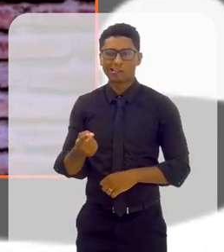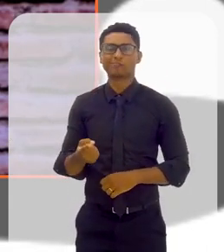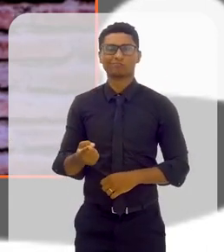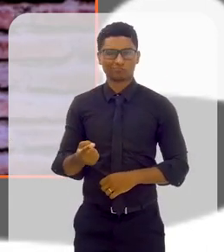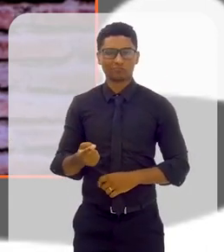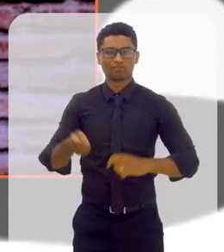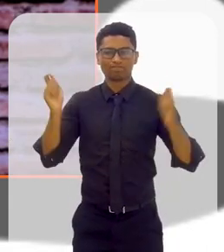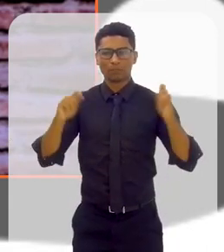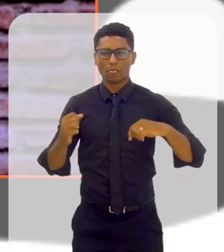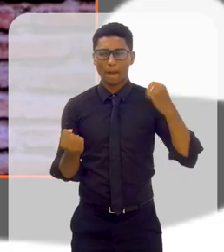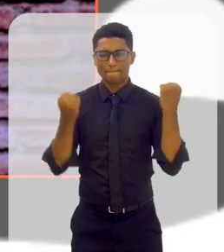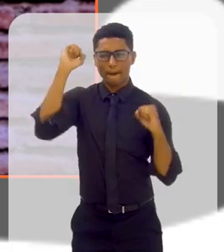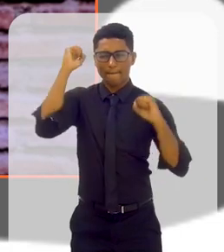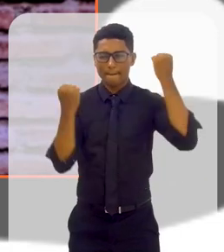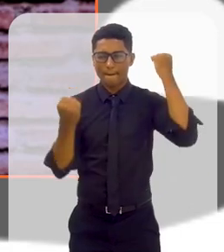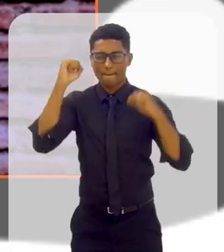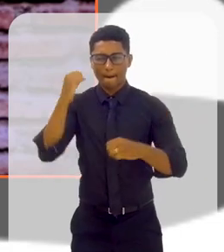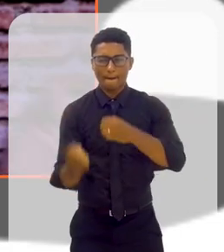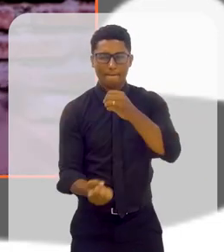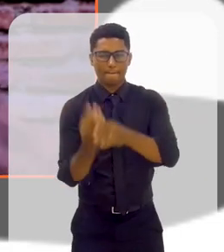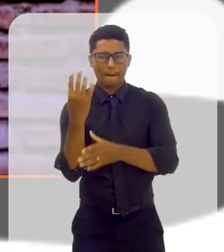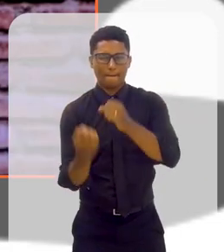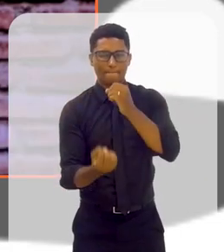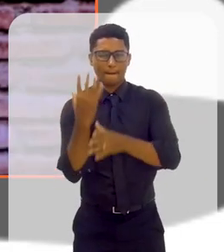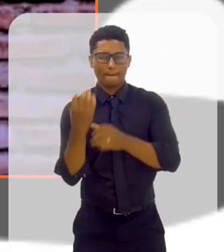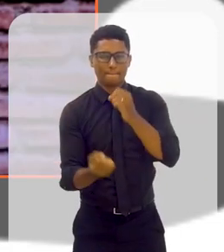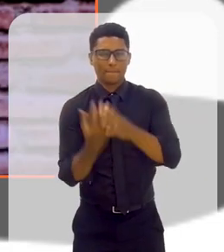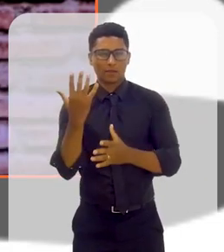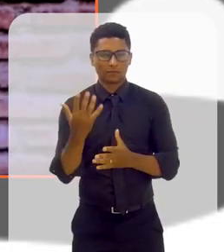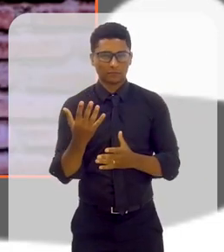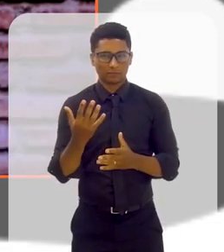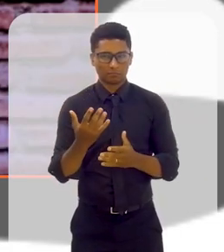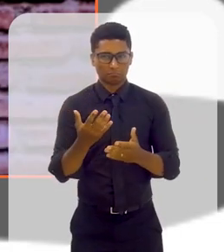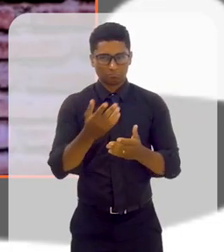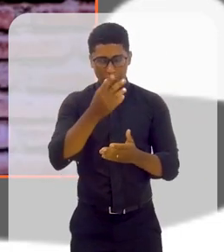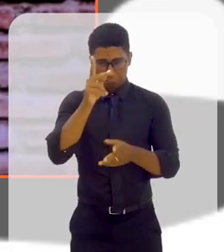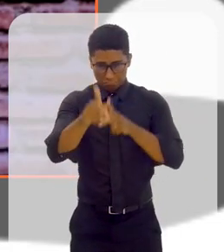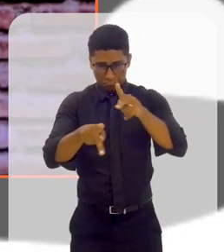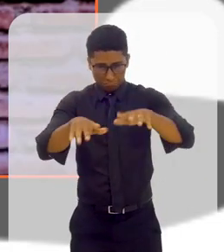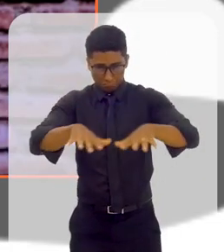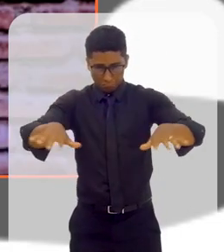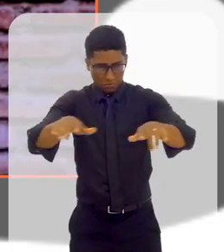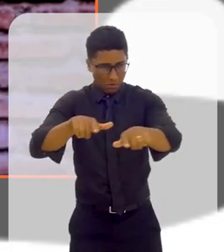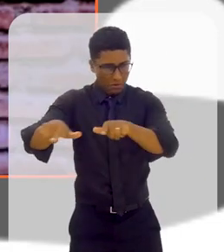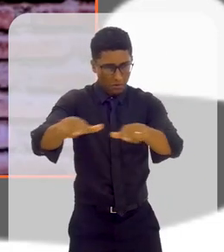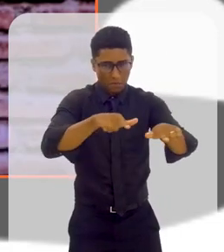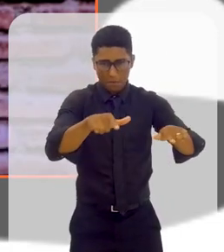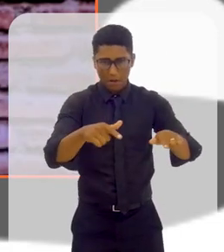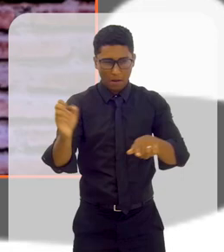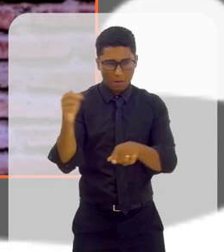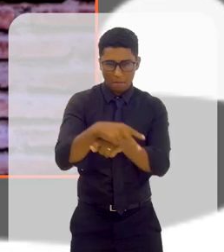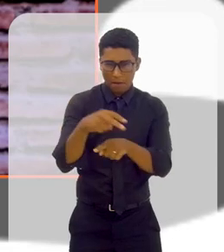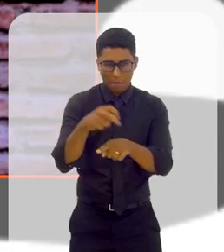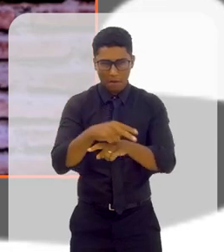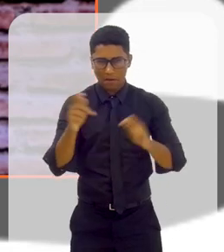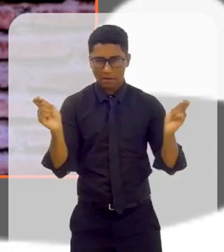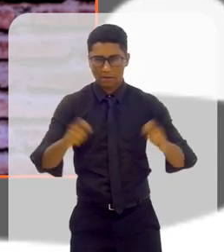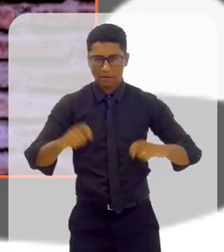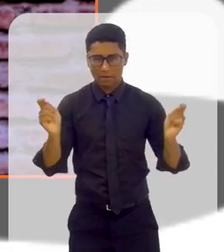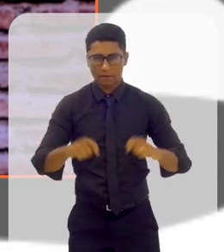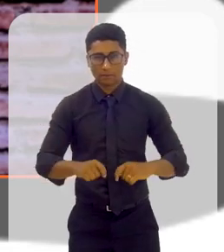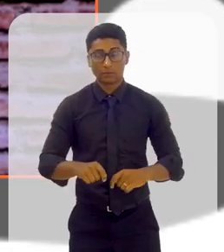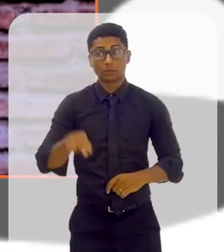alta escala, girar a produção, empregar a galera, empregar toda a população. Só que a Europa